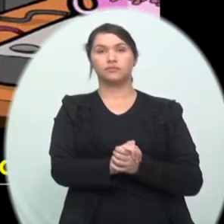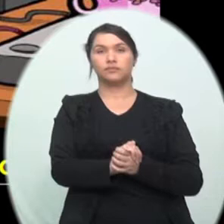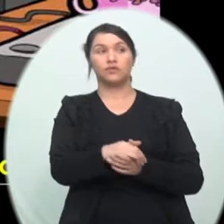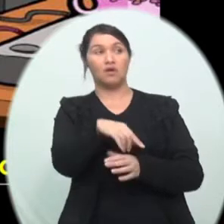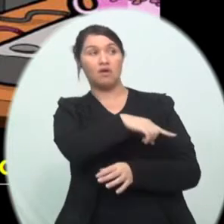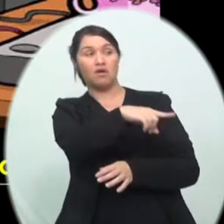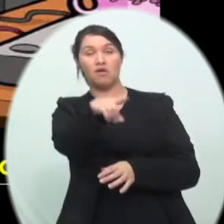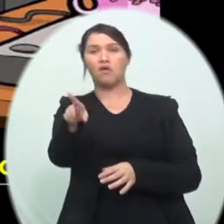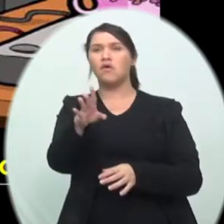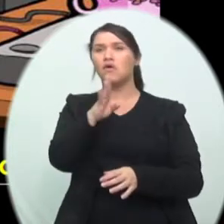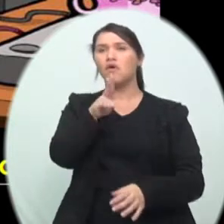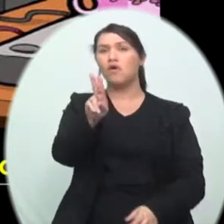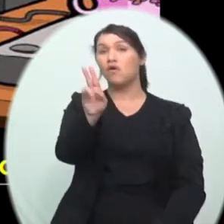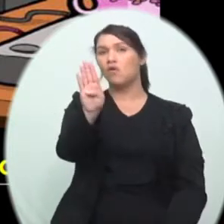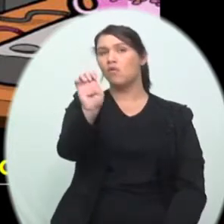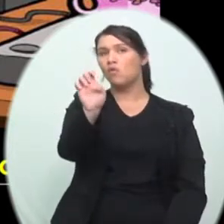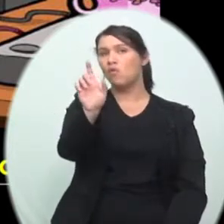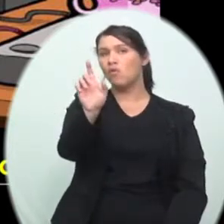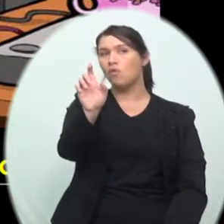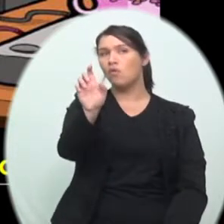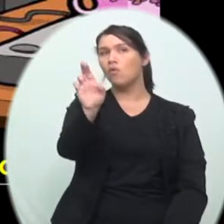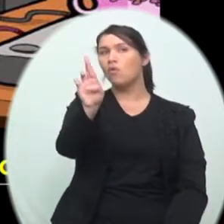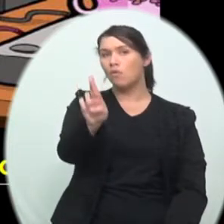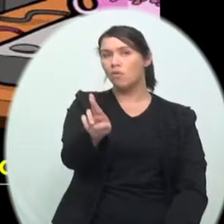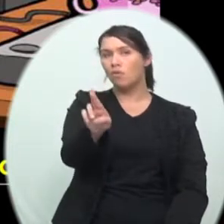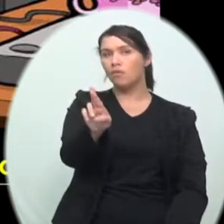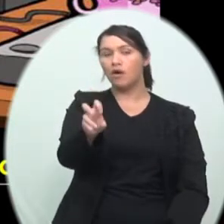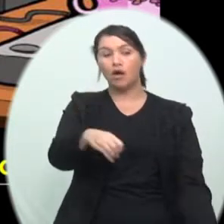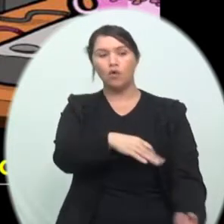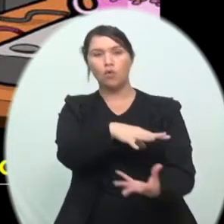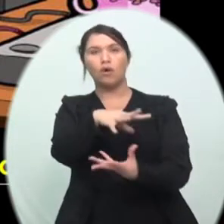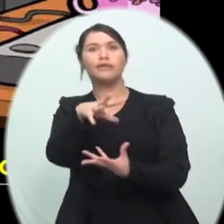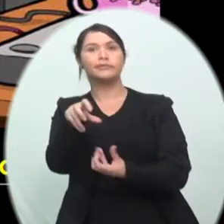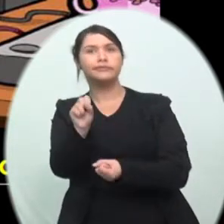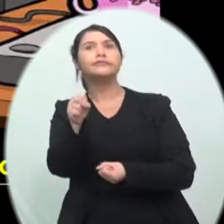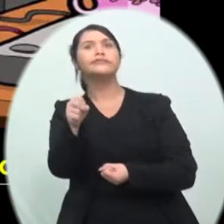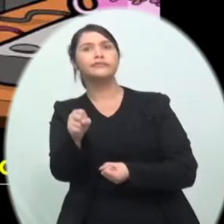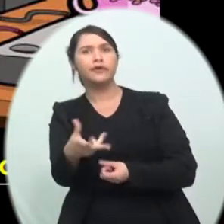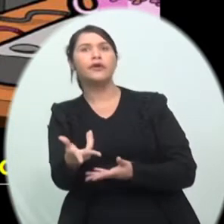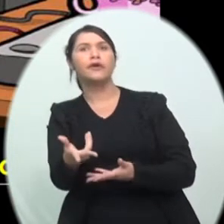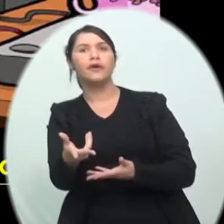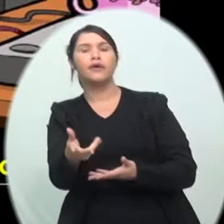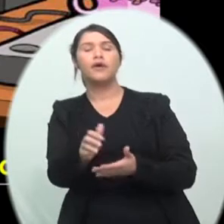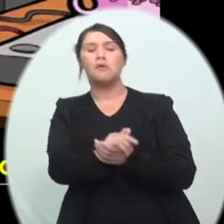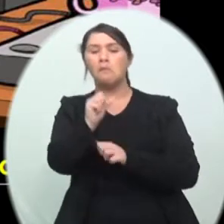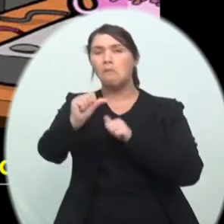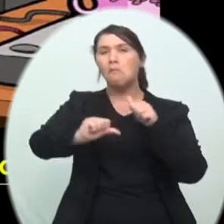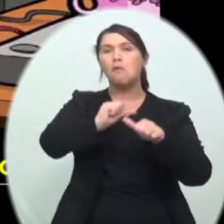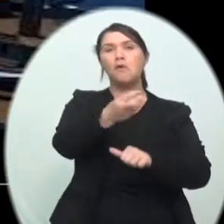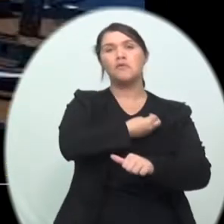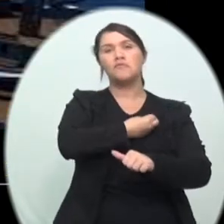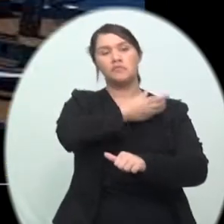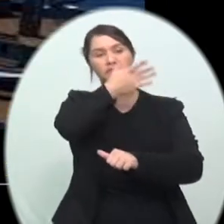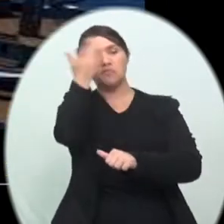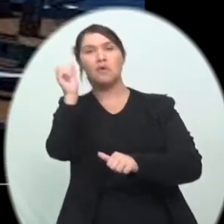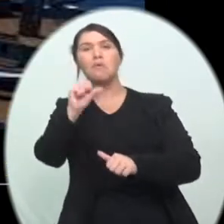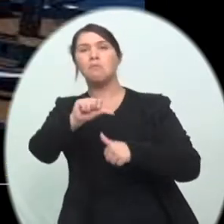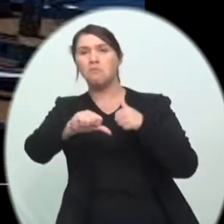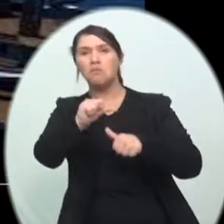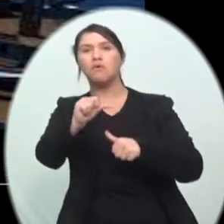aí à disposição, é mundial. Isso tem um impacto muito grande na vida das pessoas. É isso que a gente chama de inovação.